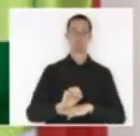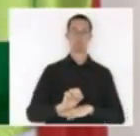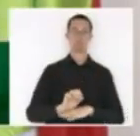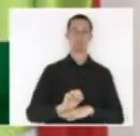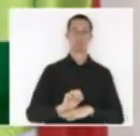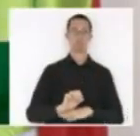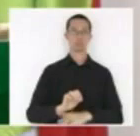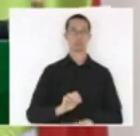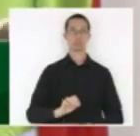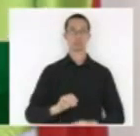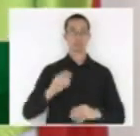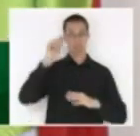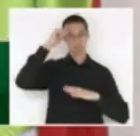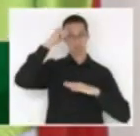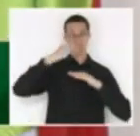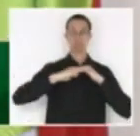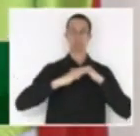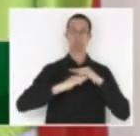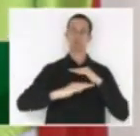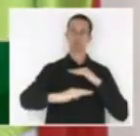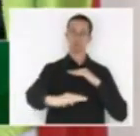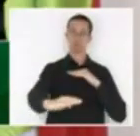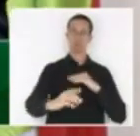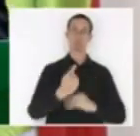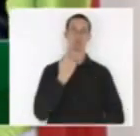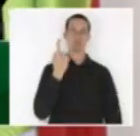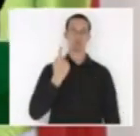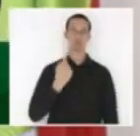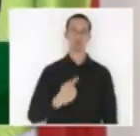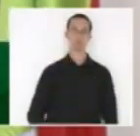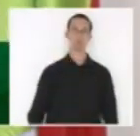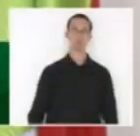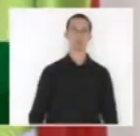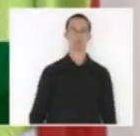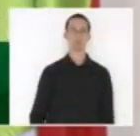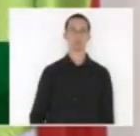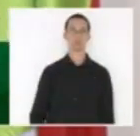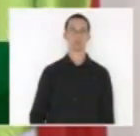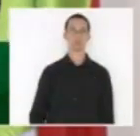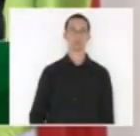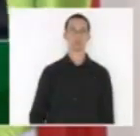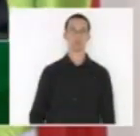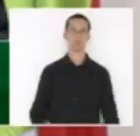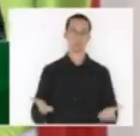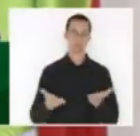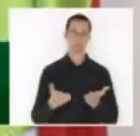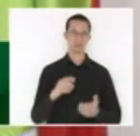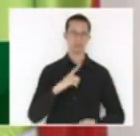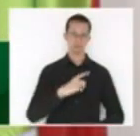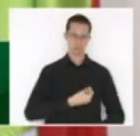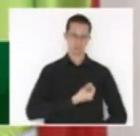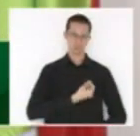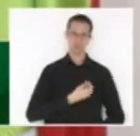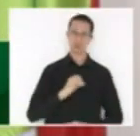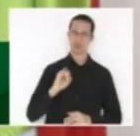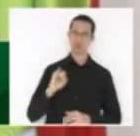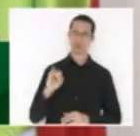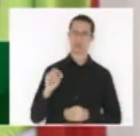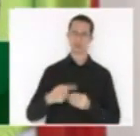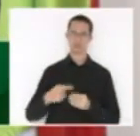ligação asfáltica. E tem que reconhecer. Agora, você ter uma SDR em Itajaí